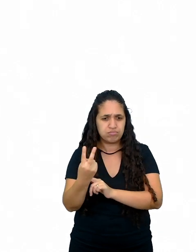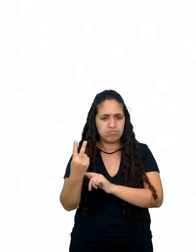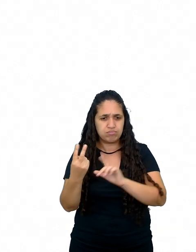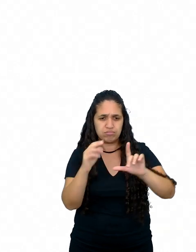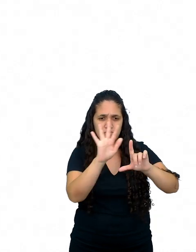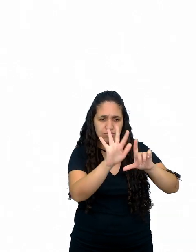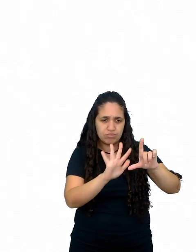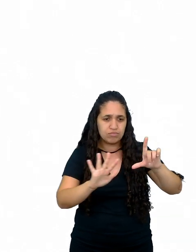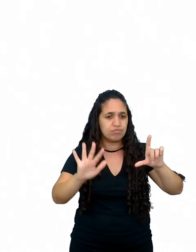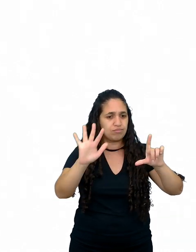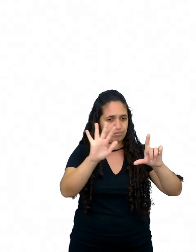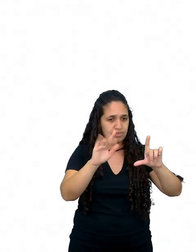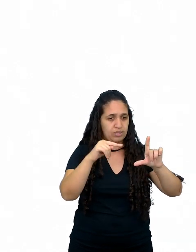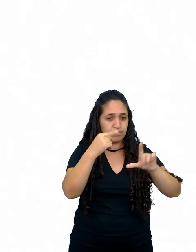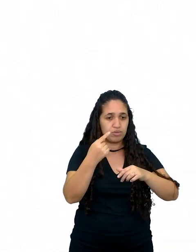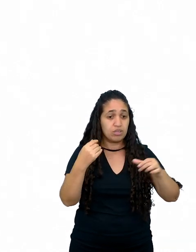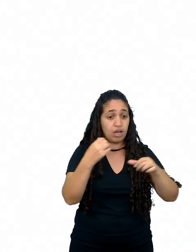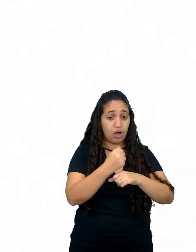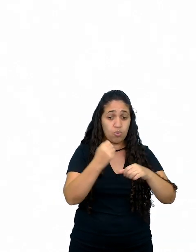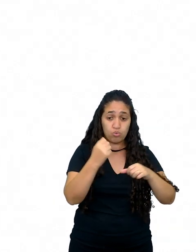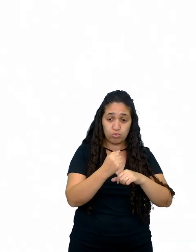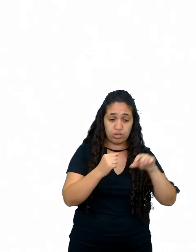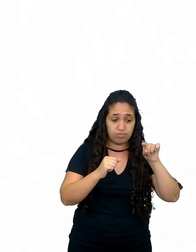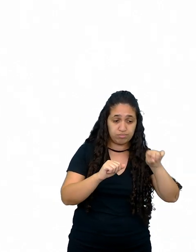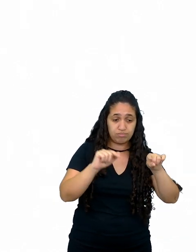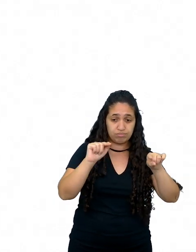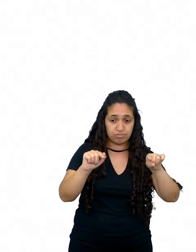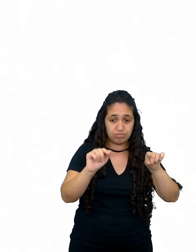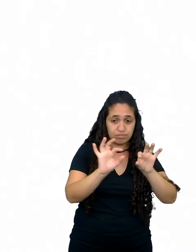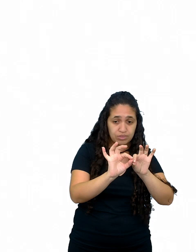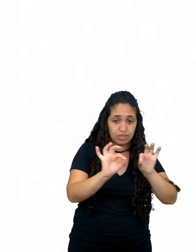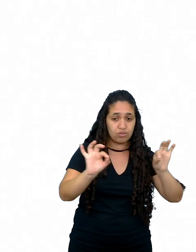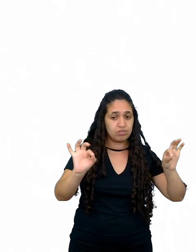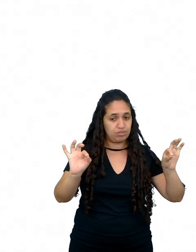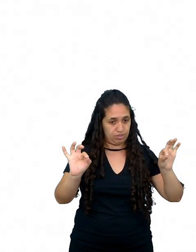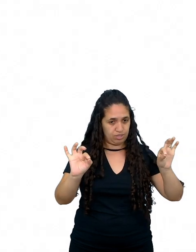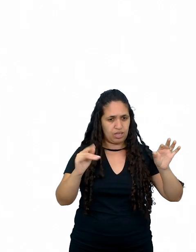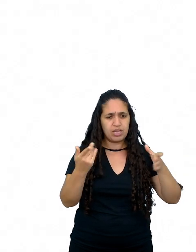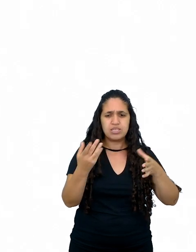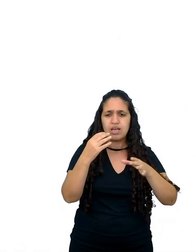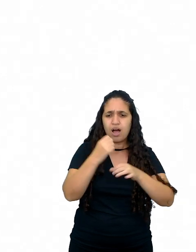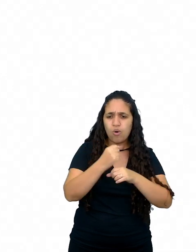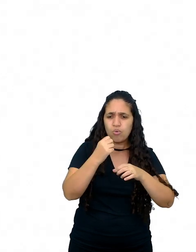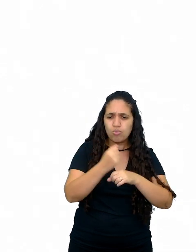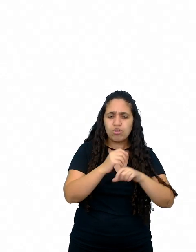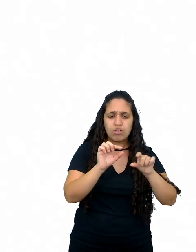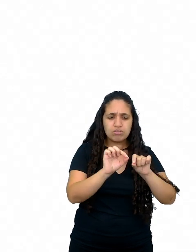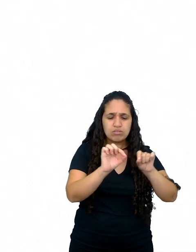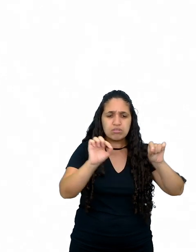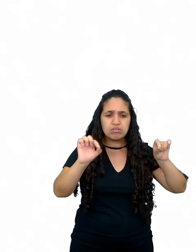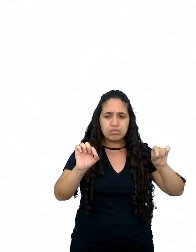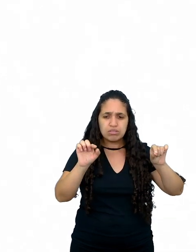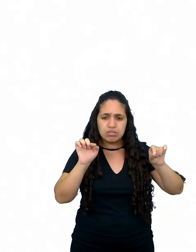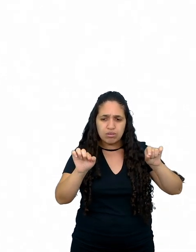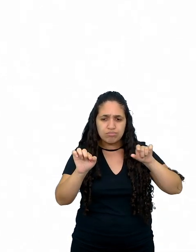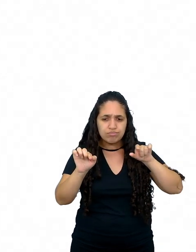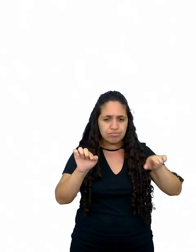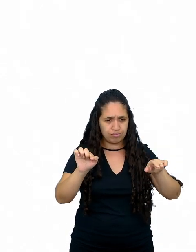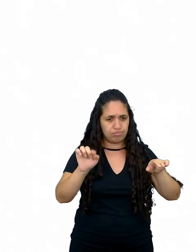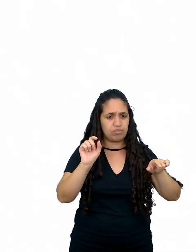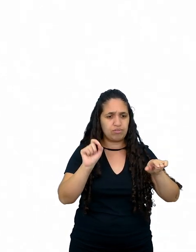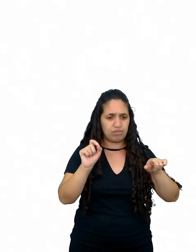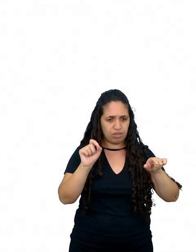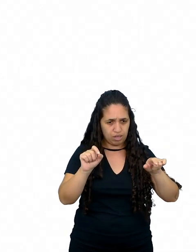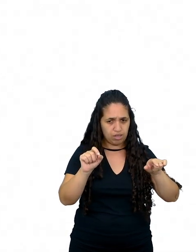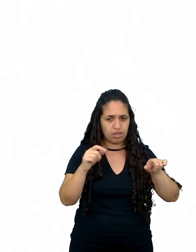cartesiano. Calcular a distância entre dois pontos. Este calcular a distância entre dois pontos,